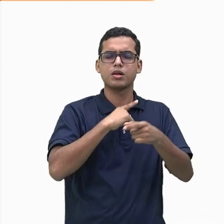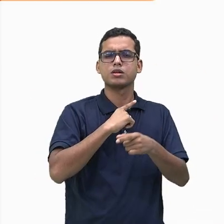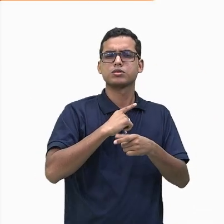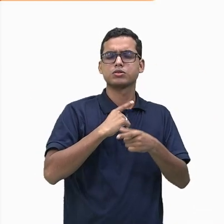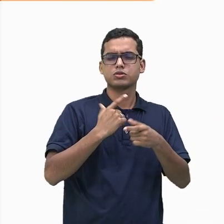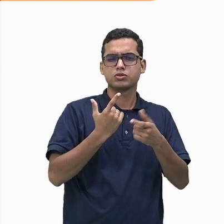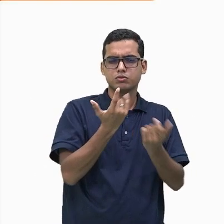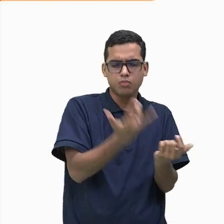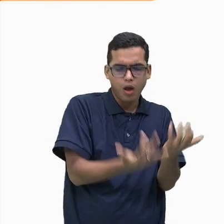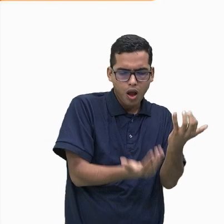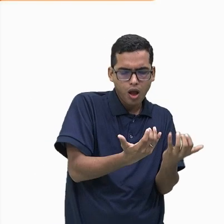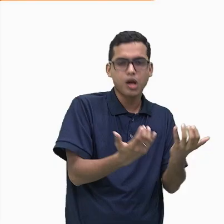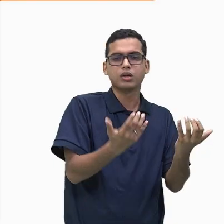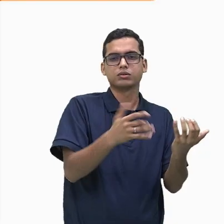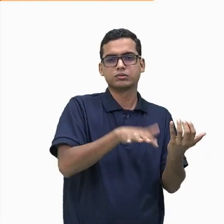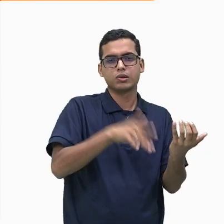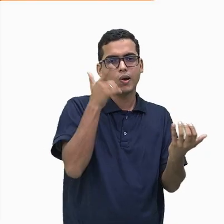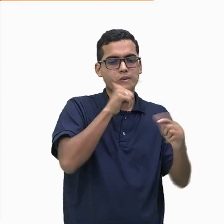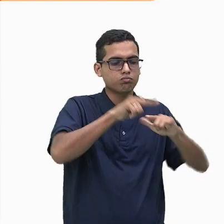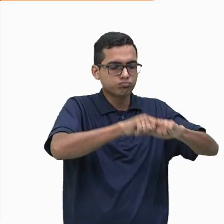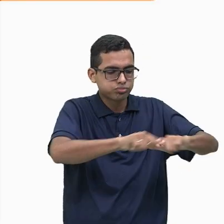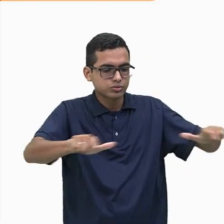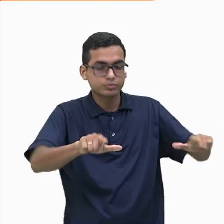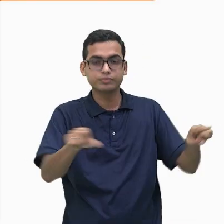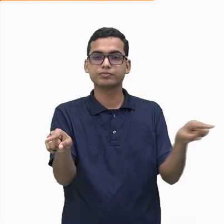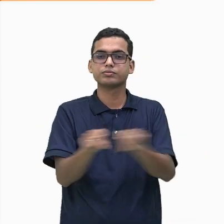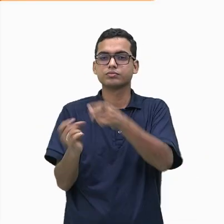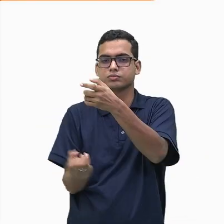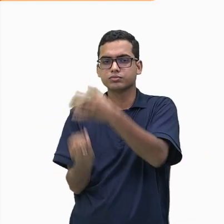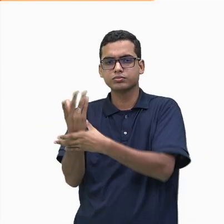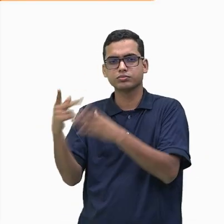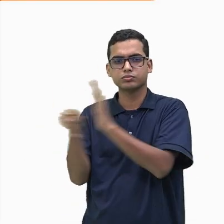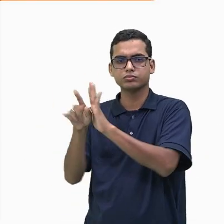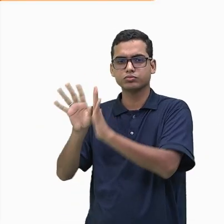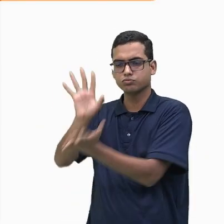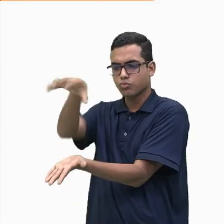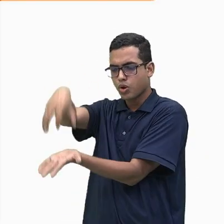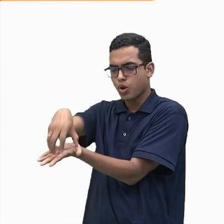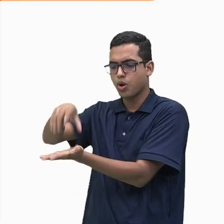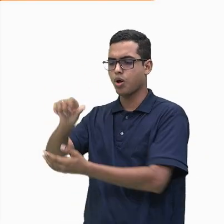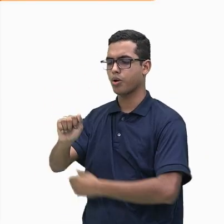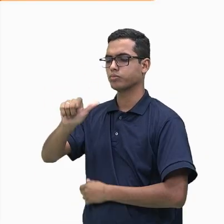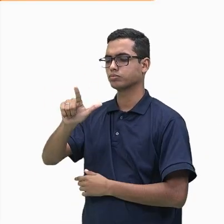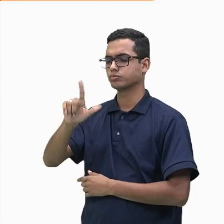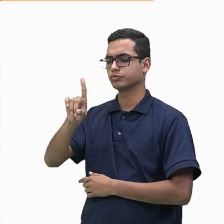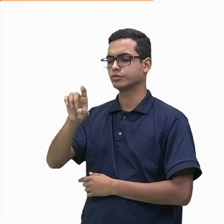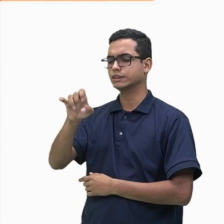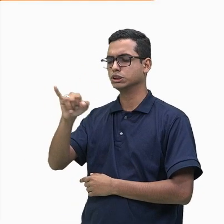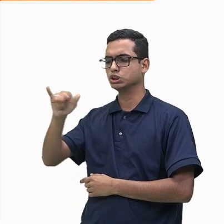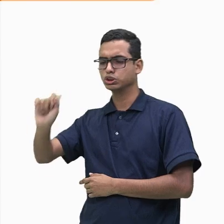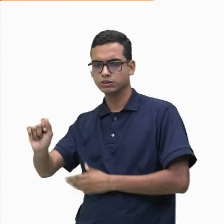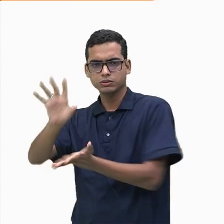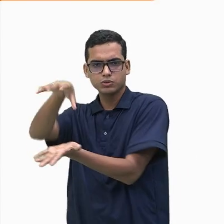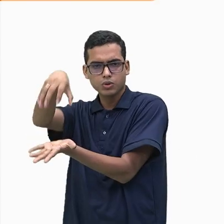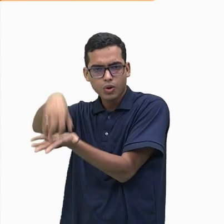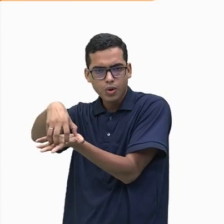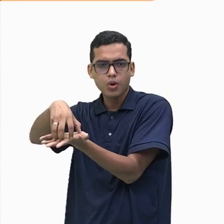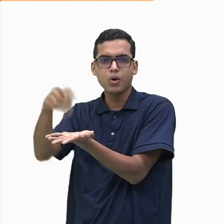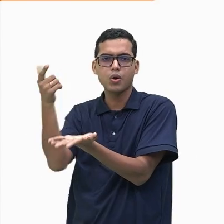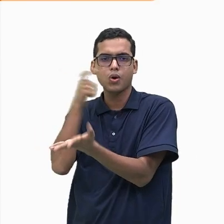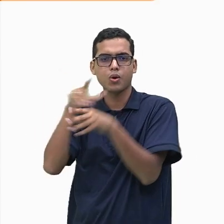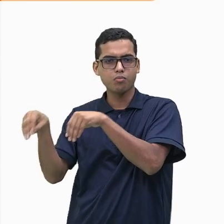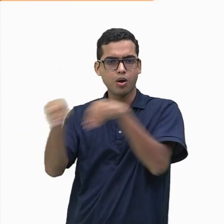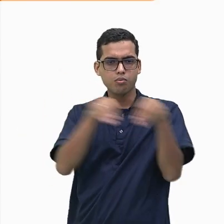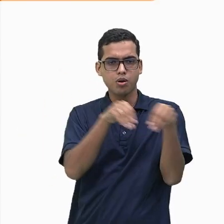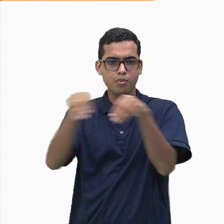disso, a construção de aldeias também acaba marcando muito tudo isso, onde as aldeias elas vão ser transferidas ali com certa